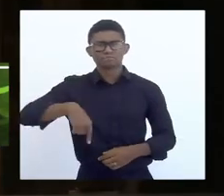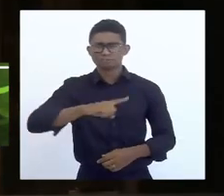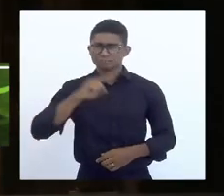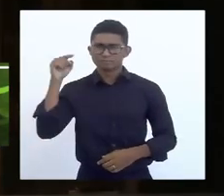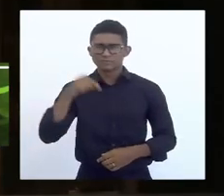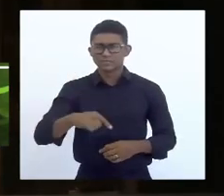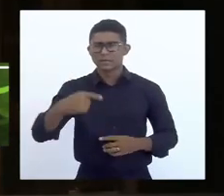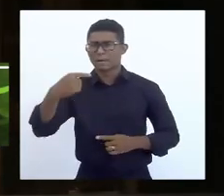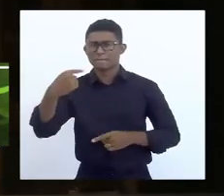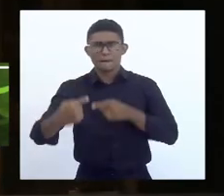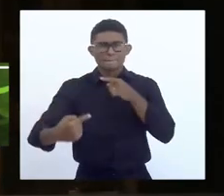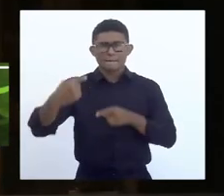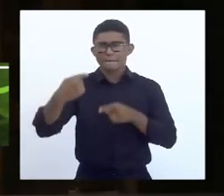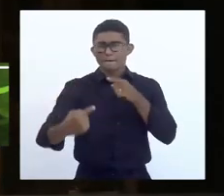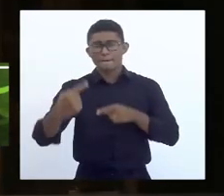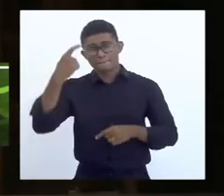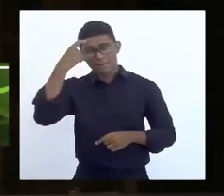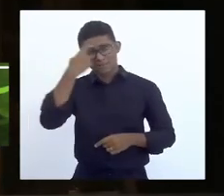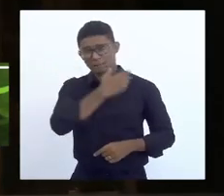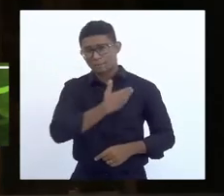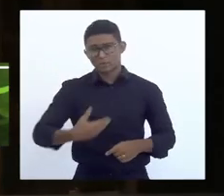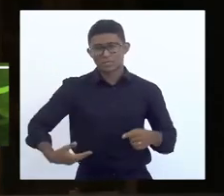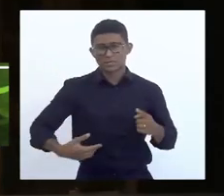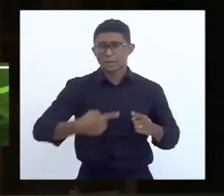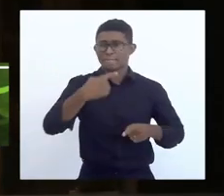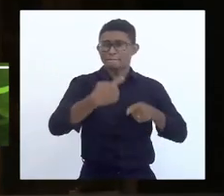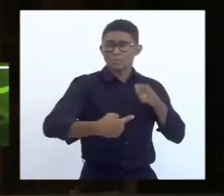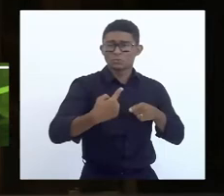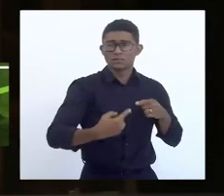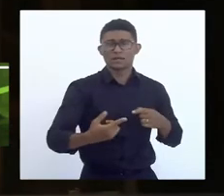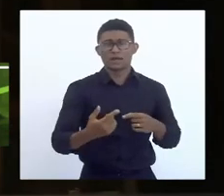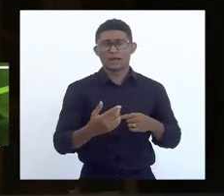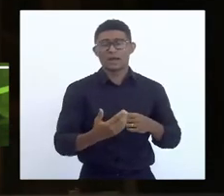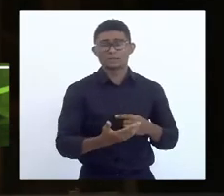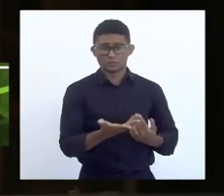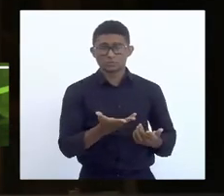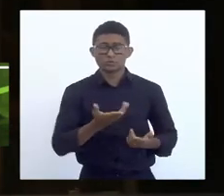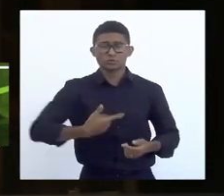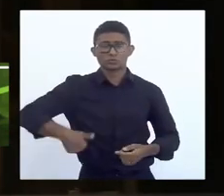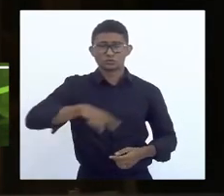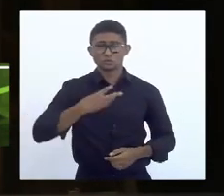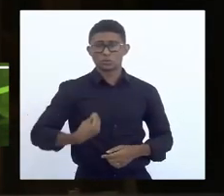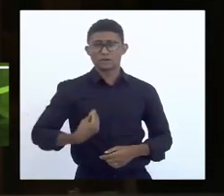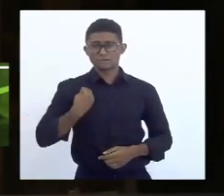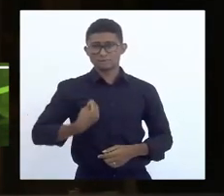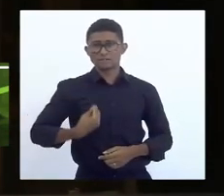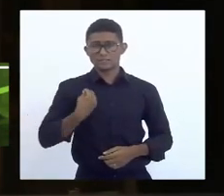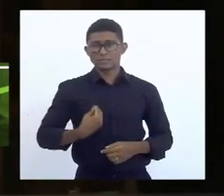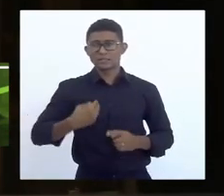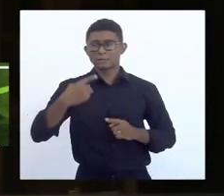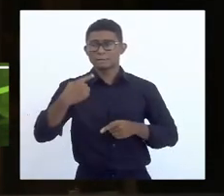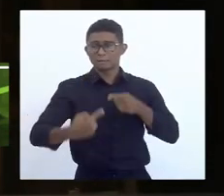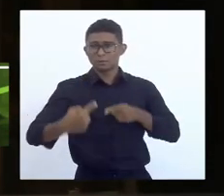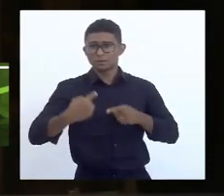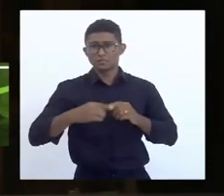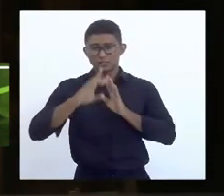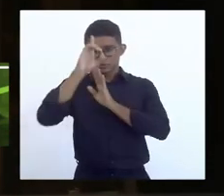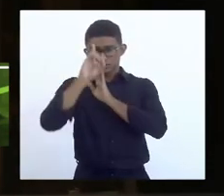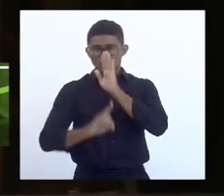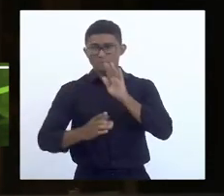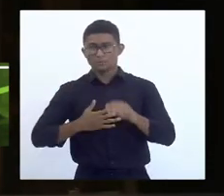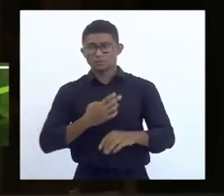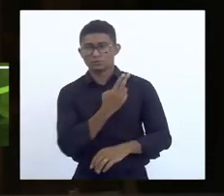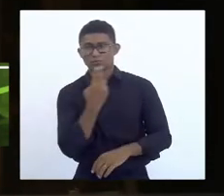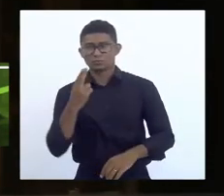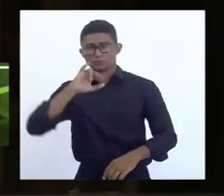debatendo, pensar políticas públicas que nos mantenham vivas no exercício do direito da política. Eu sou Juliana Drummond,